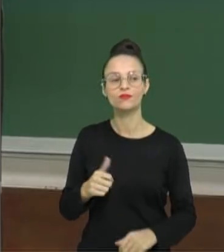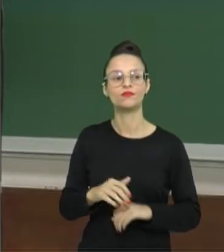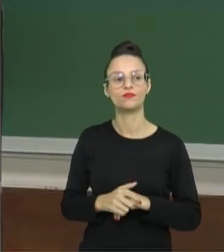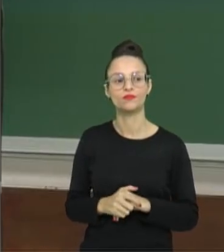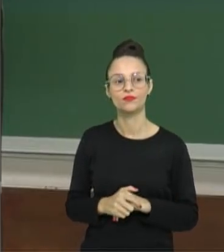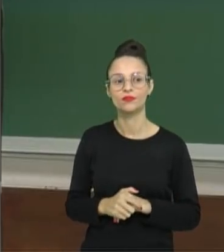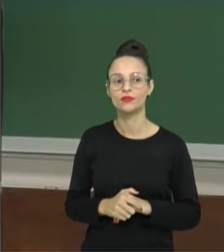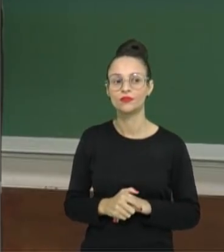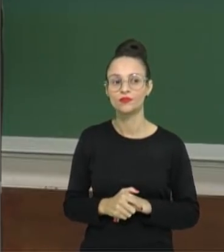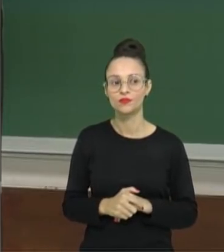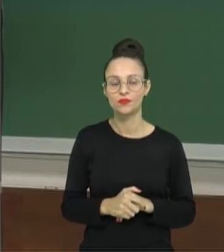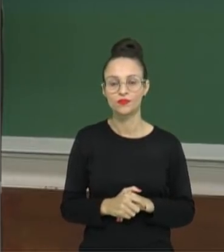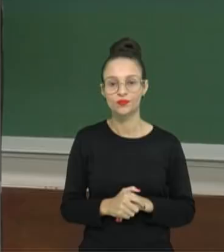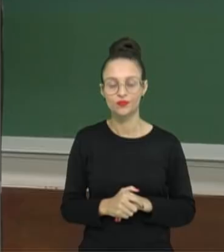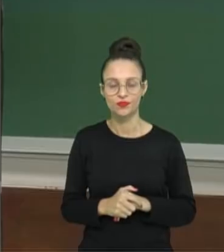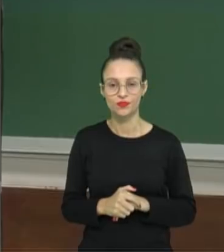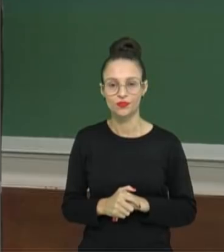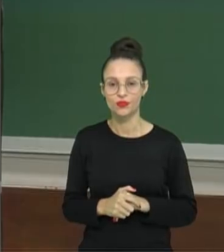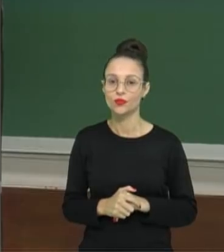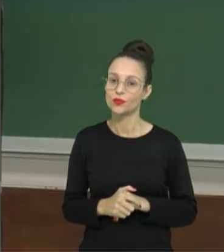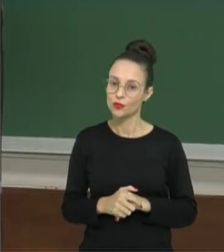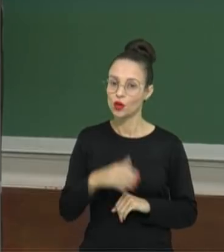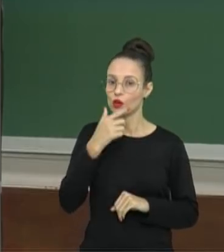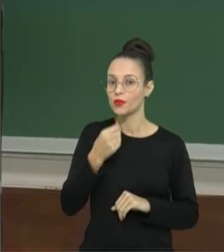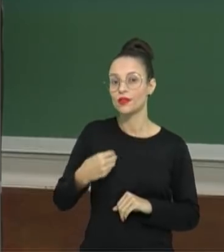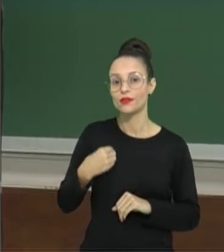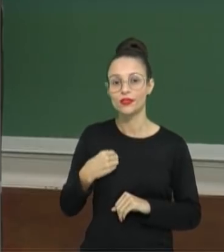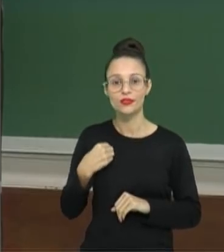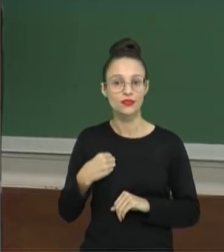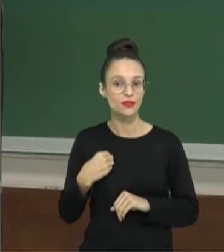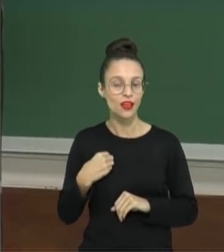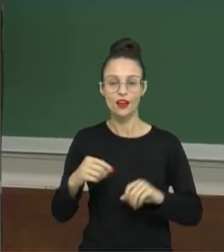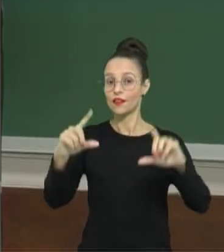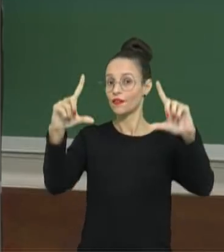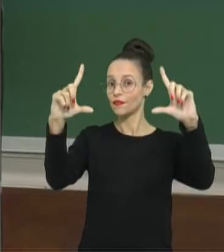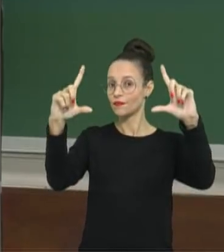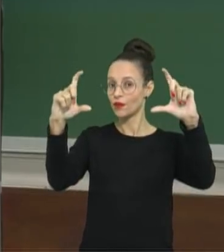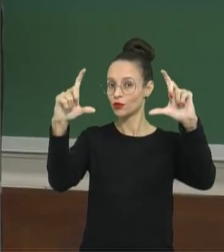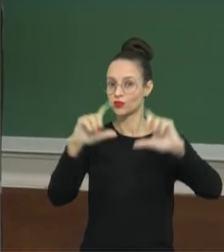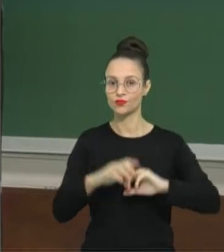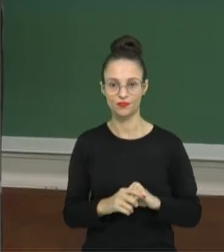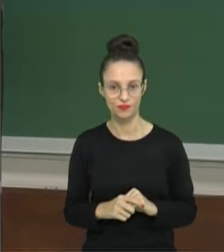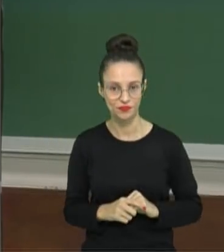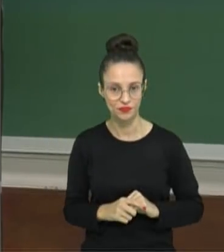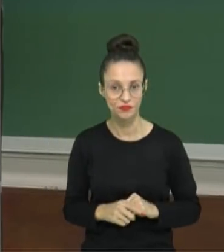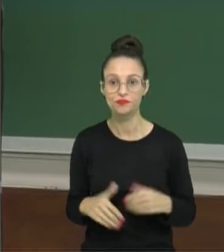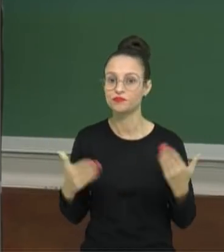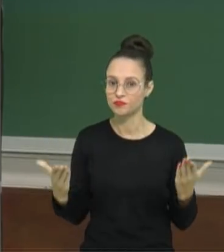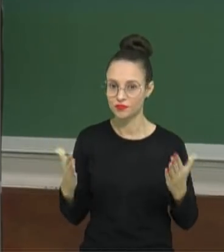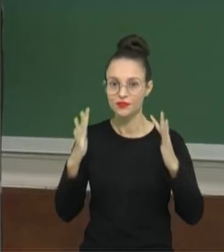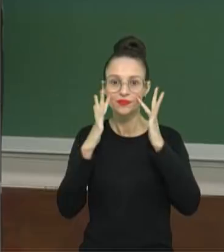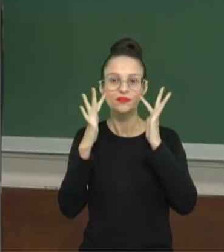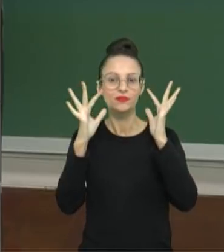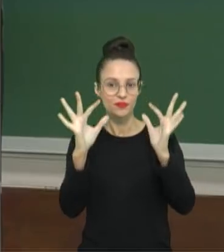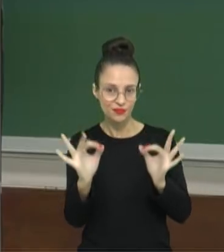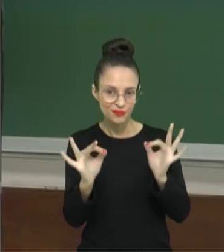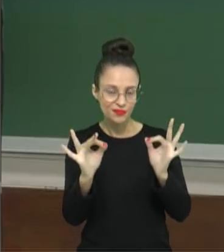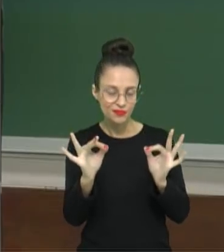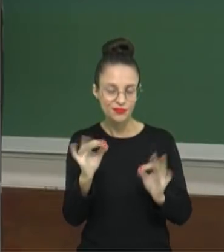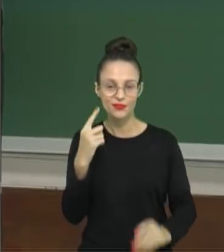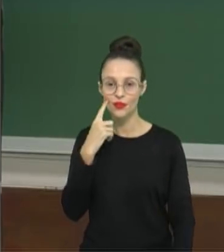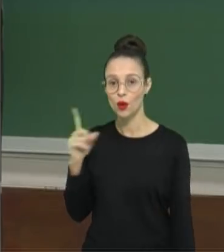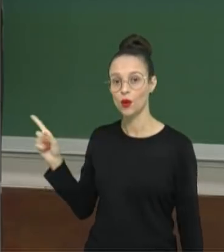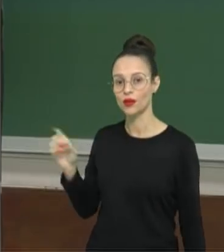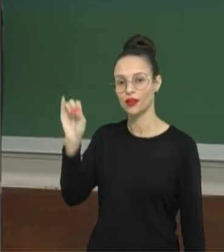boy is taking pictures? O menino está tirando fotos. E aí, presta bastante atenção